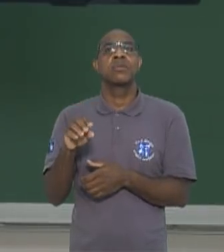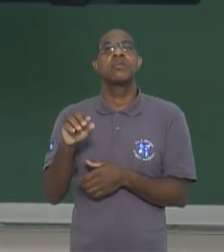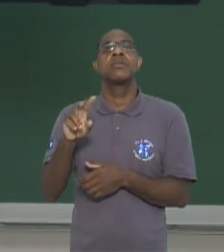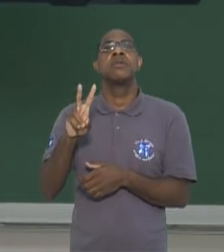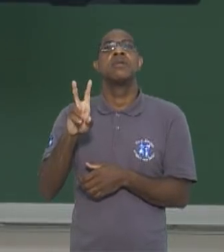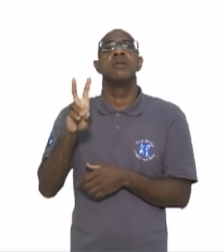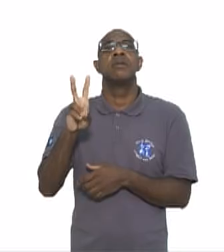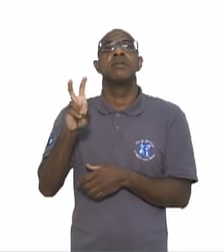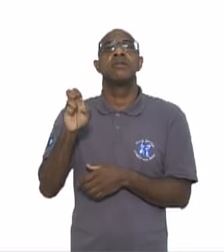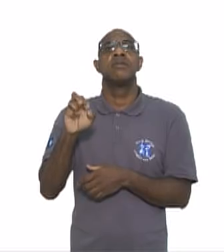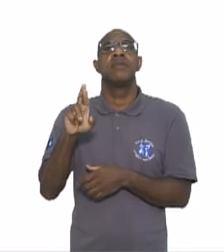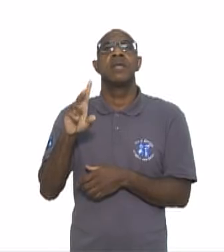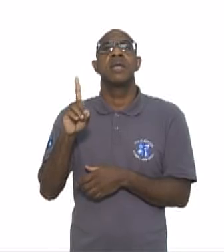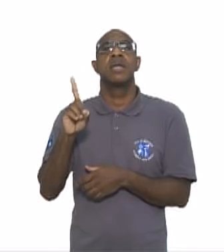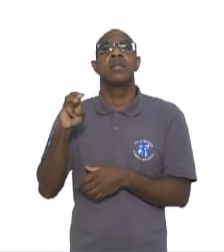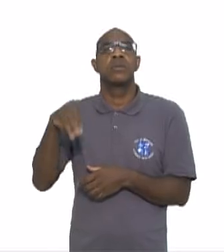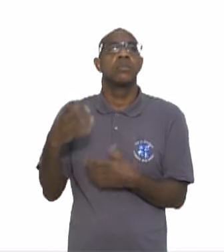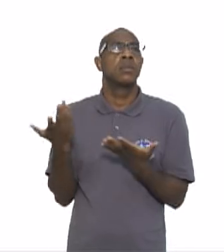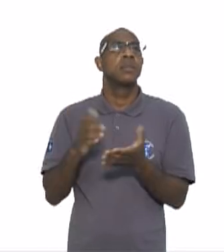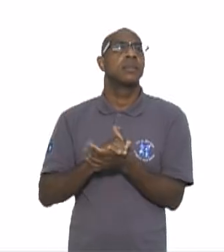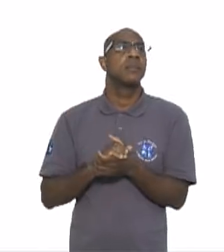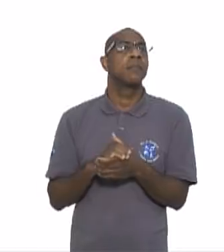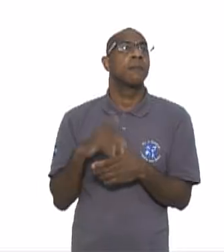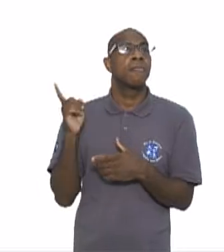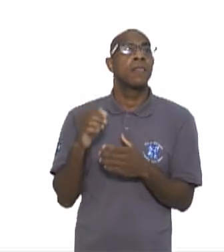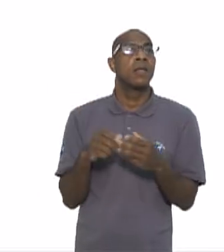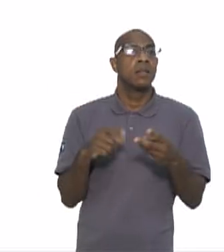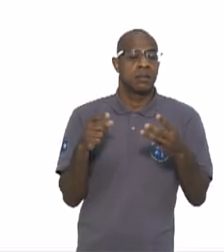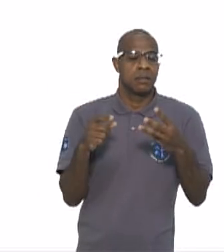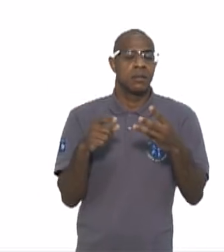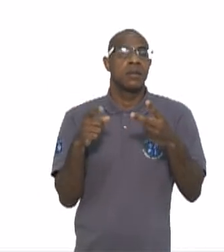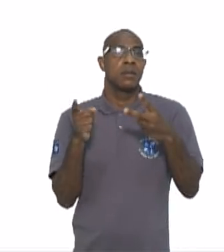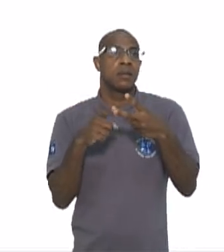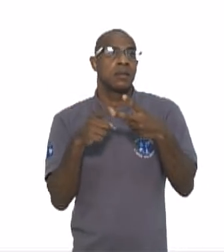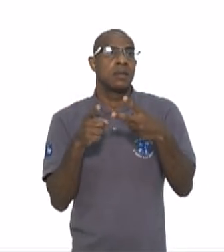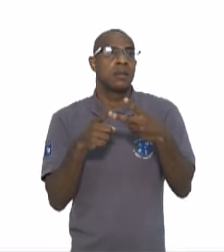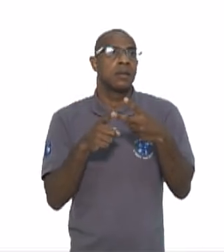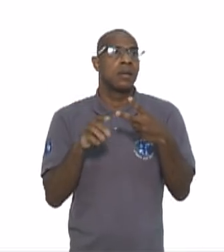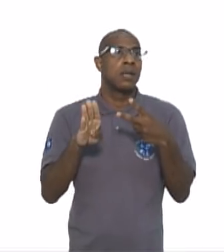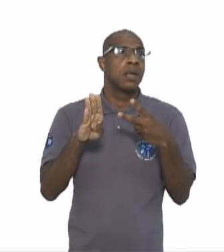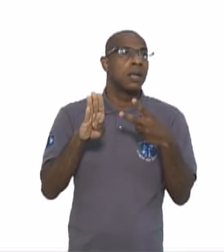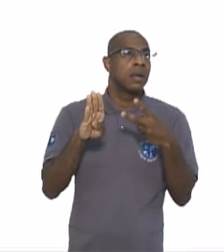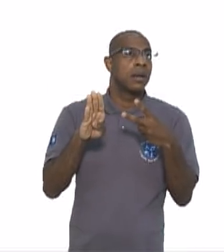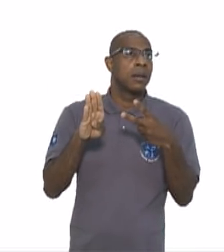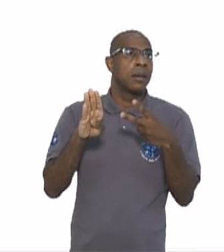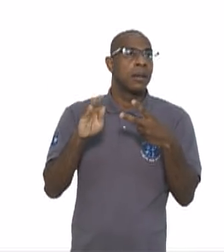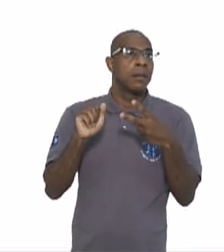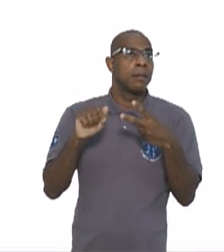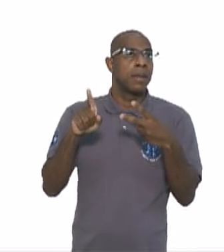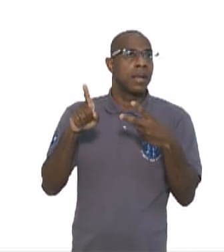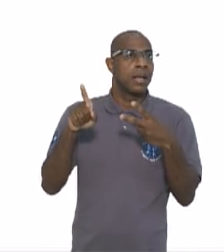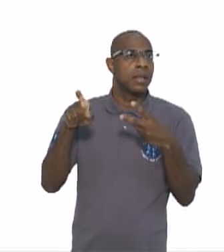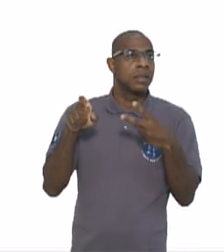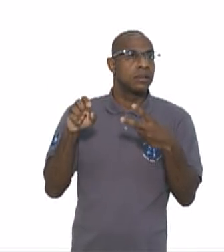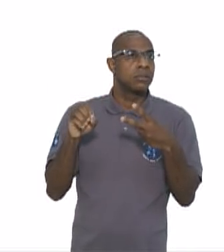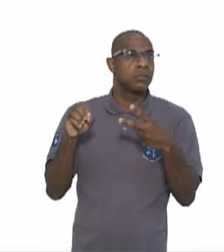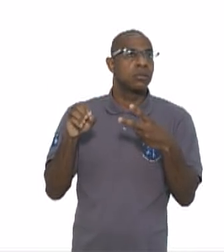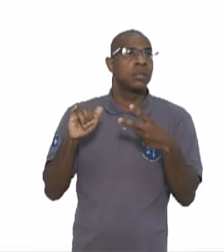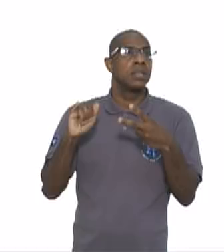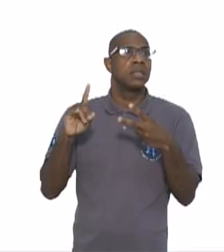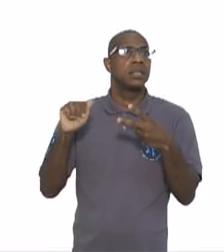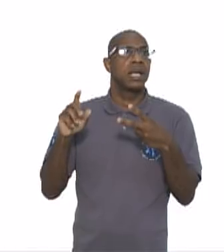A Baixa Idade Média, período compreendido entre os séculos XI e XV, que vai ser o período, né, que a gente